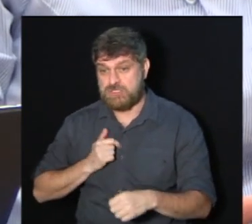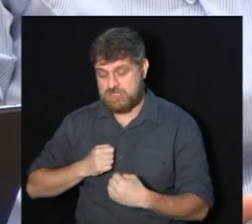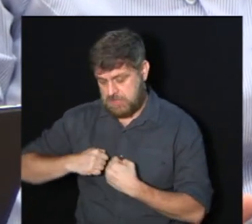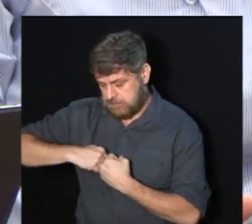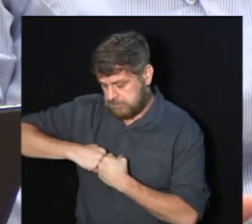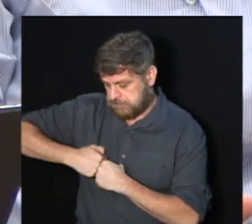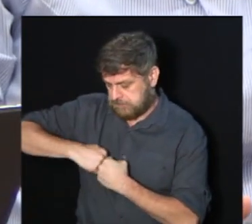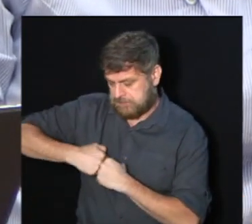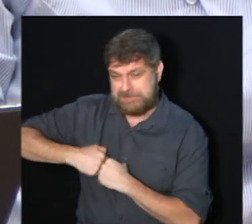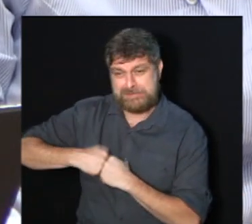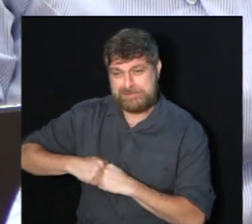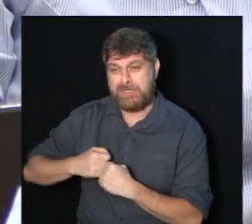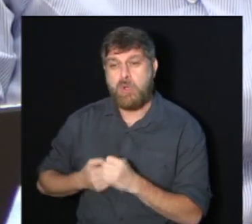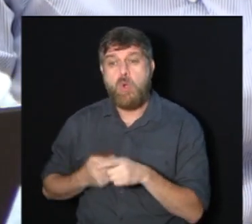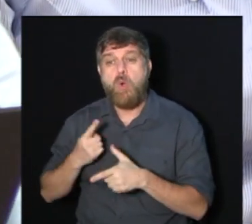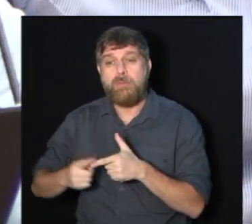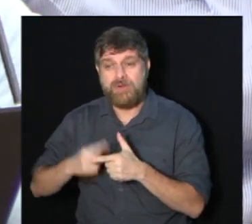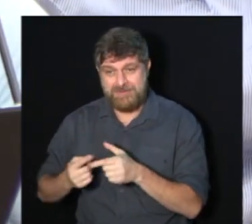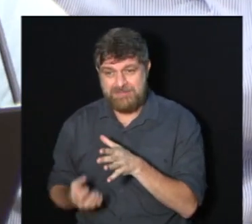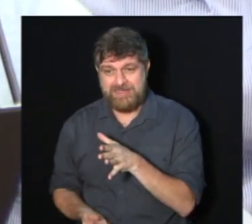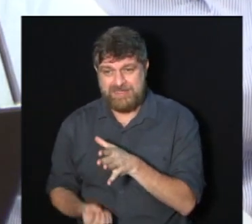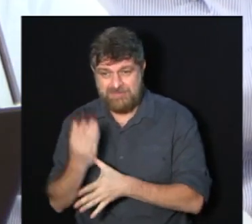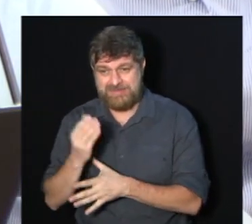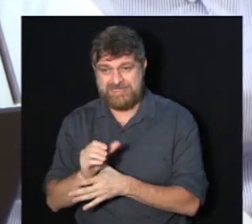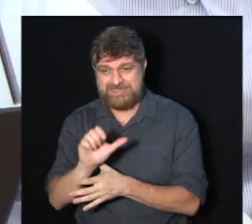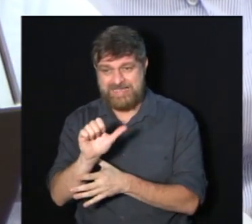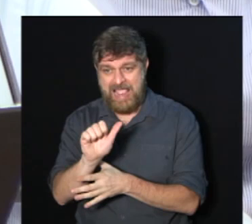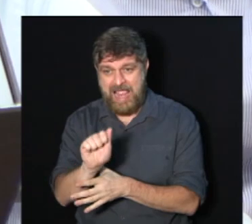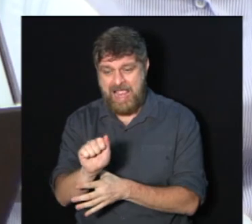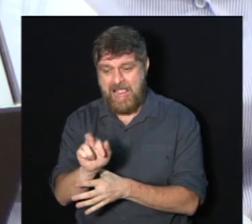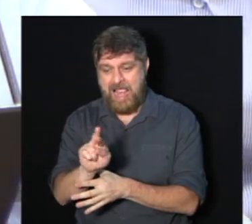que a artrose gera, tá bom? Vamos lá.